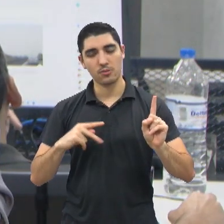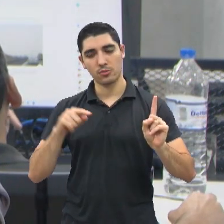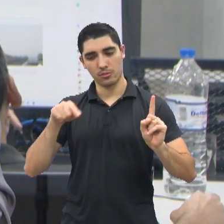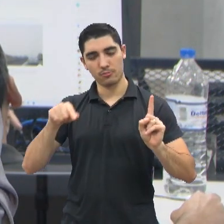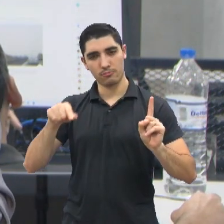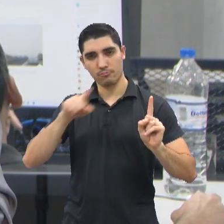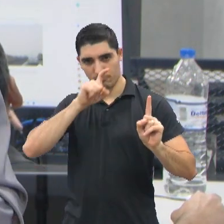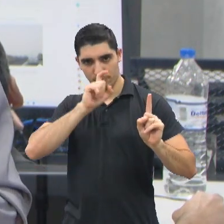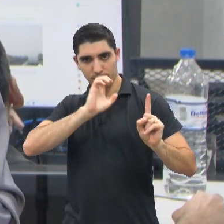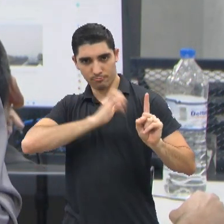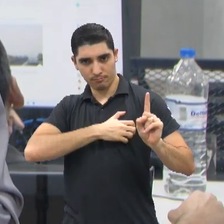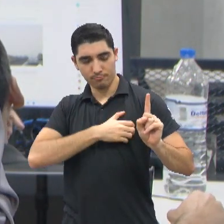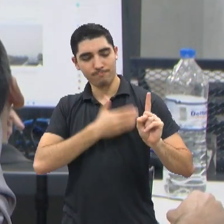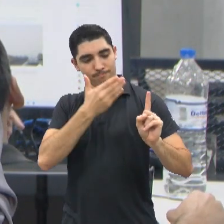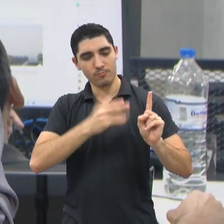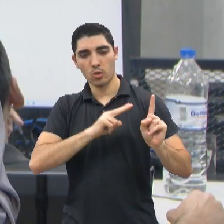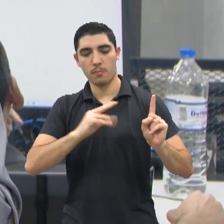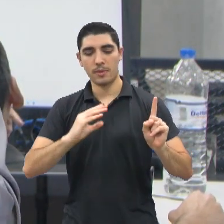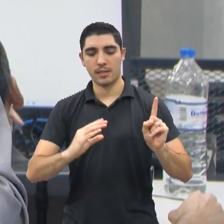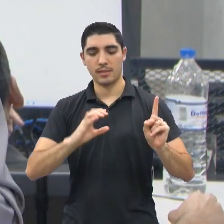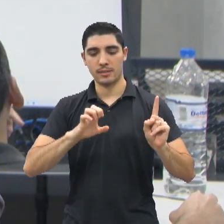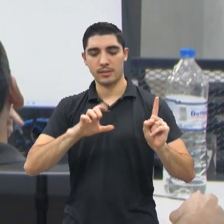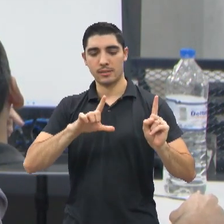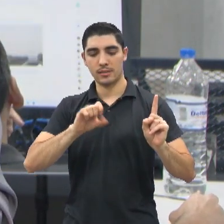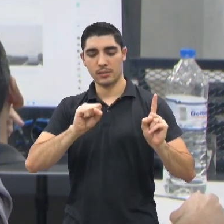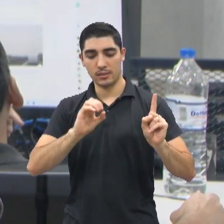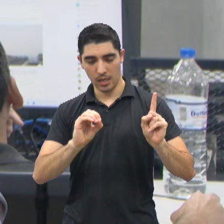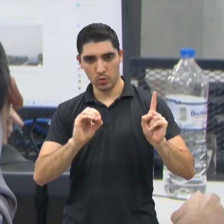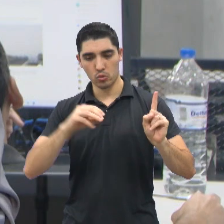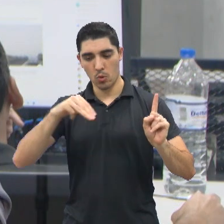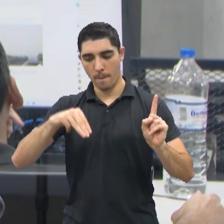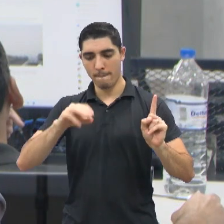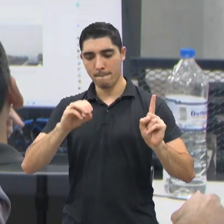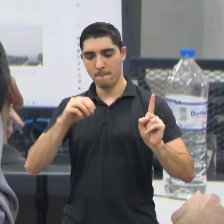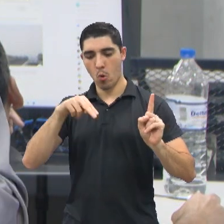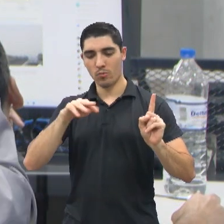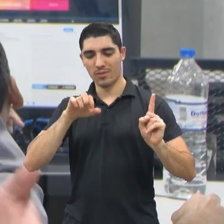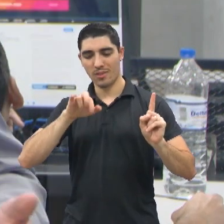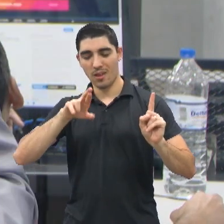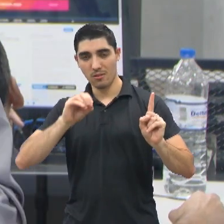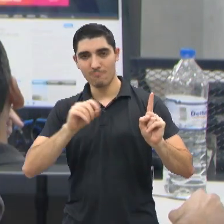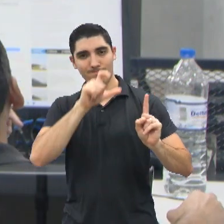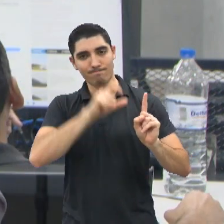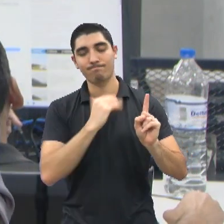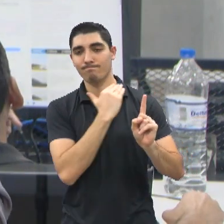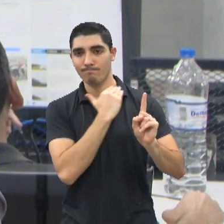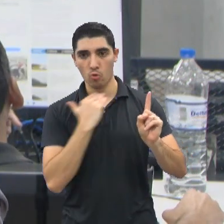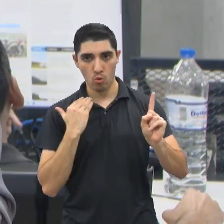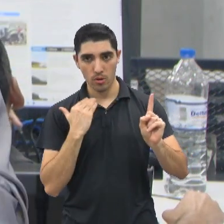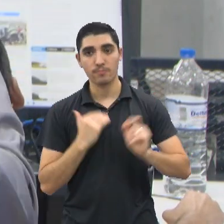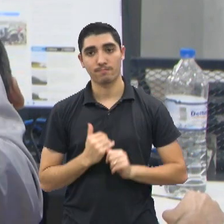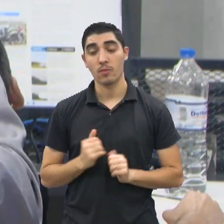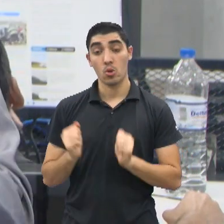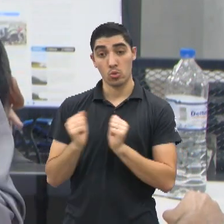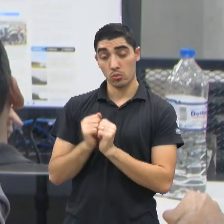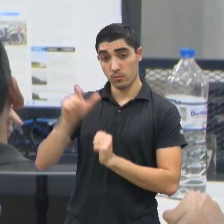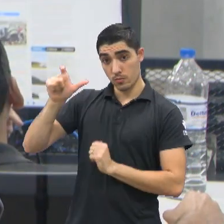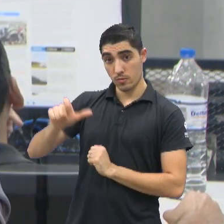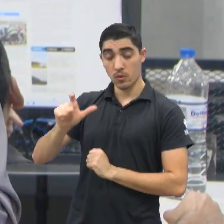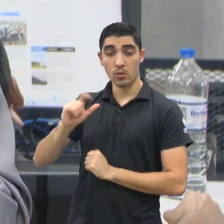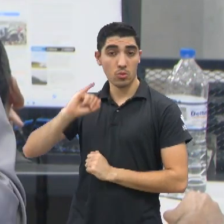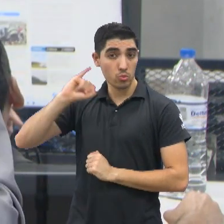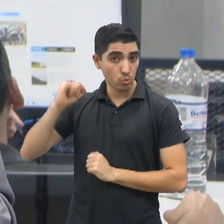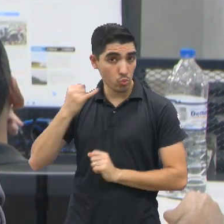do Vale Celso Monteiro e o nosso repórter João Delfino ao lado do cinegrafista ralfe